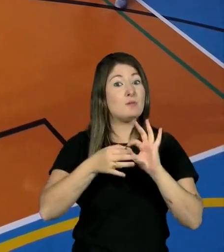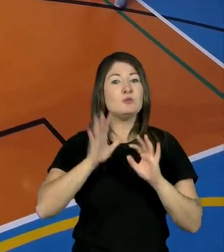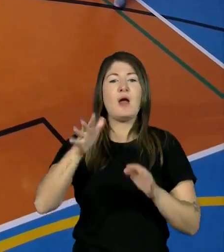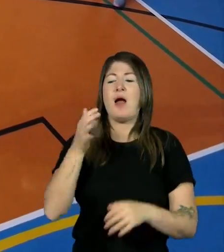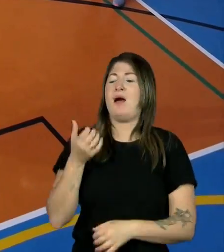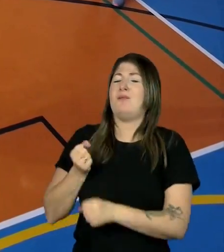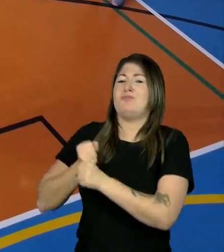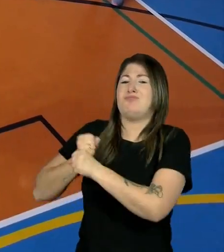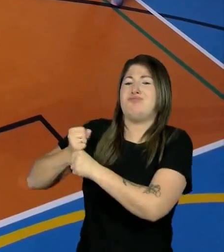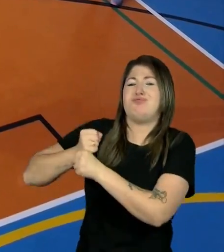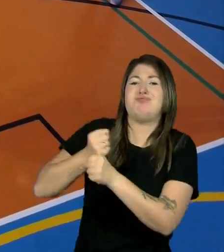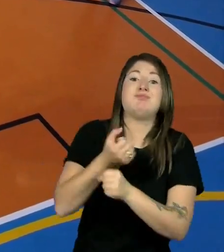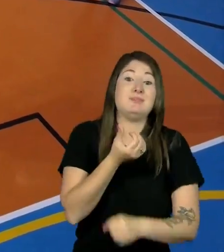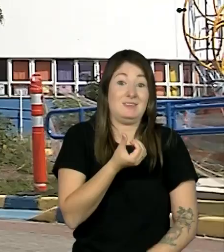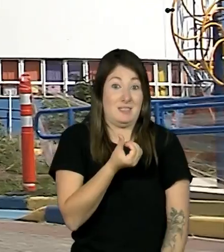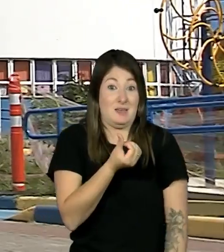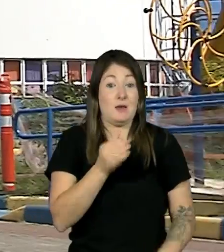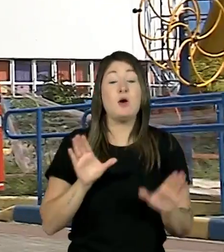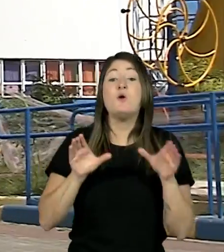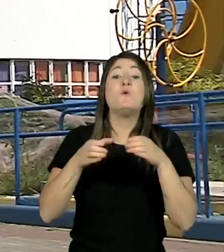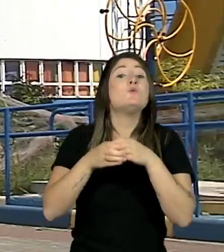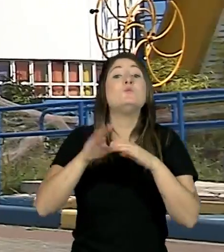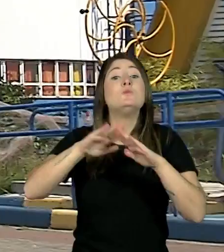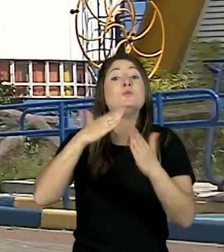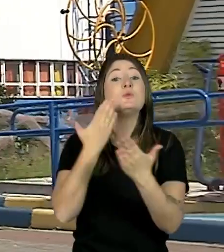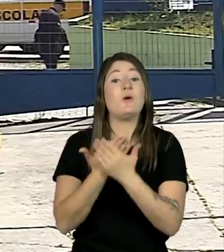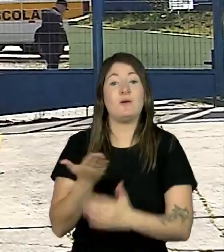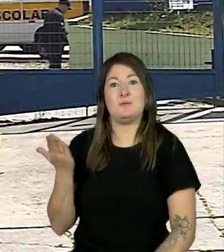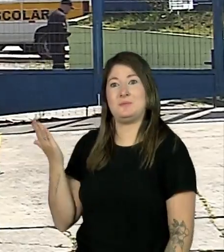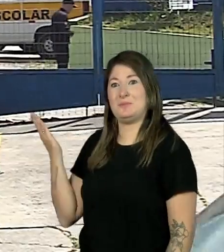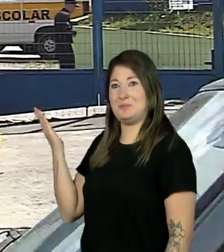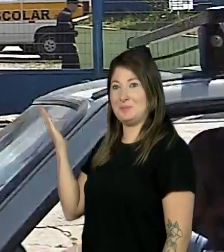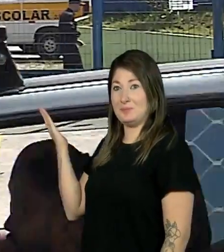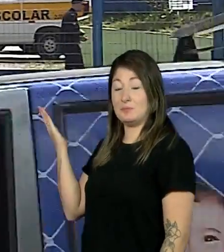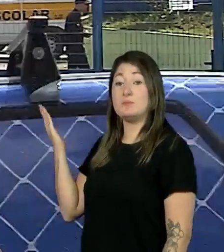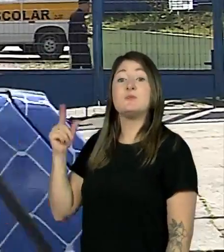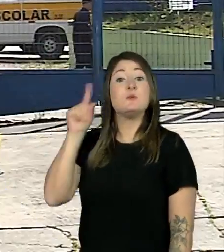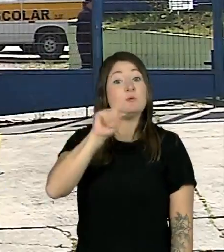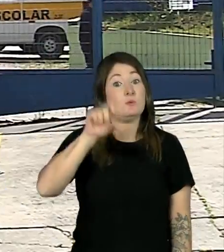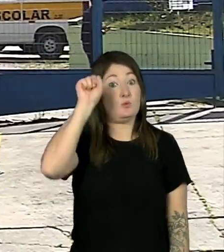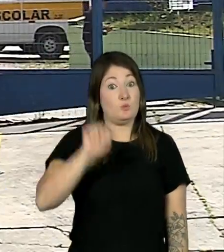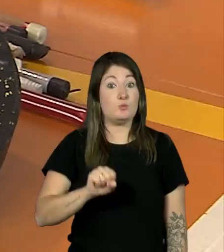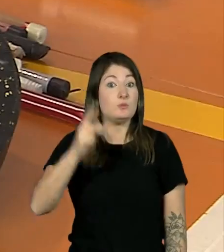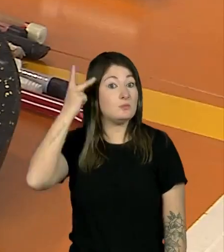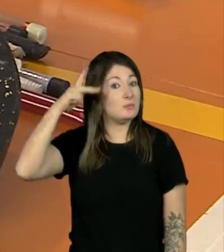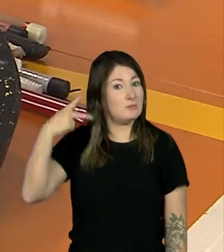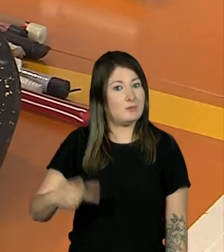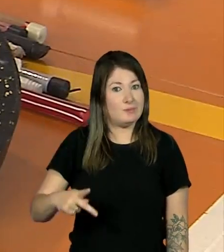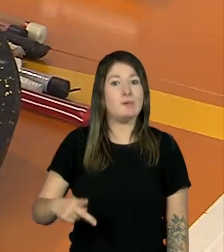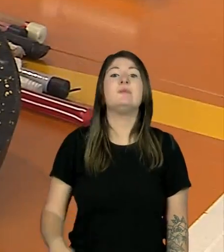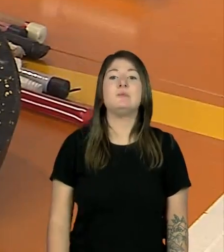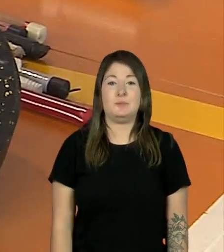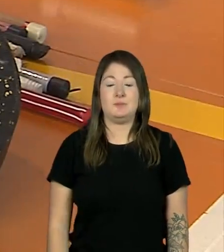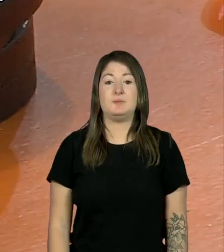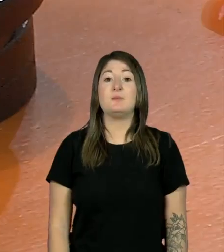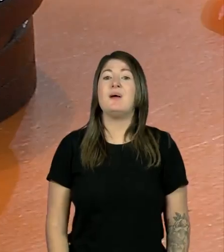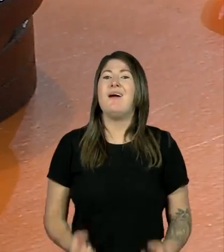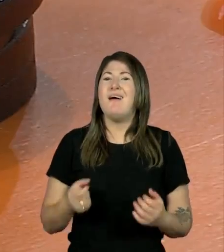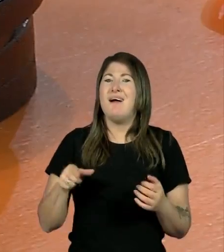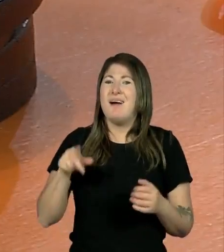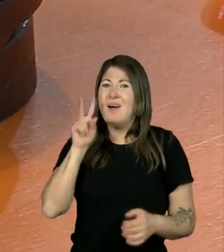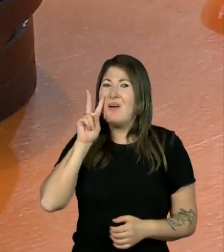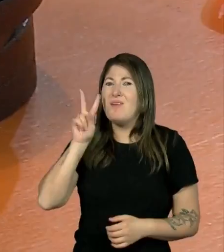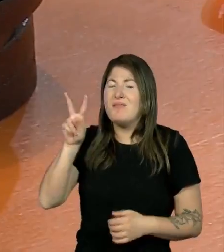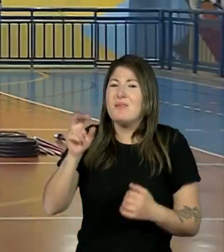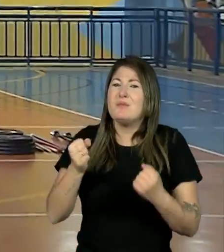incorporado no grupo de esportes escolares do Céu Caminho do Mar, na zona sul da cidade de São Paulo. Quem vê esses pesos pode até